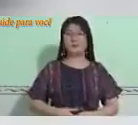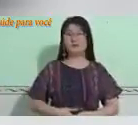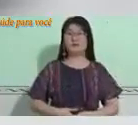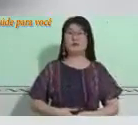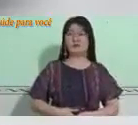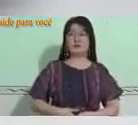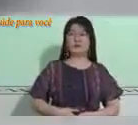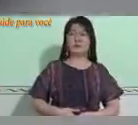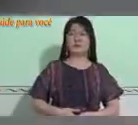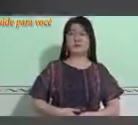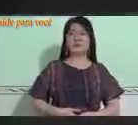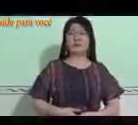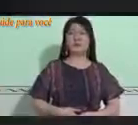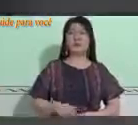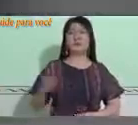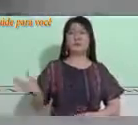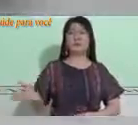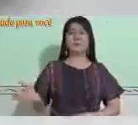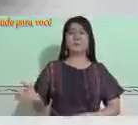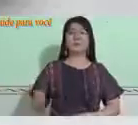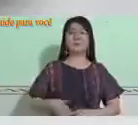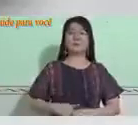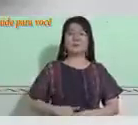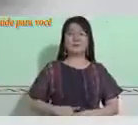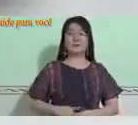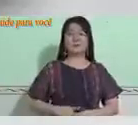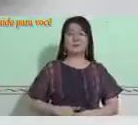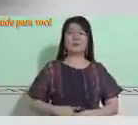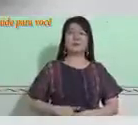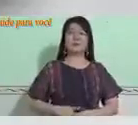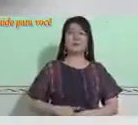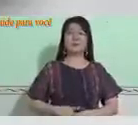um pequeno caroço na parte de cima do testículo.